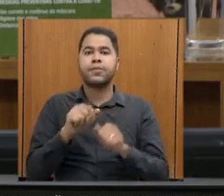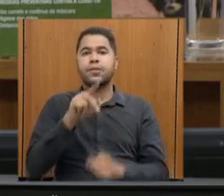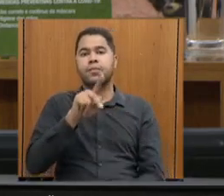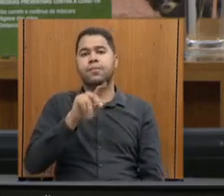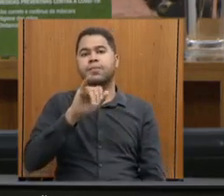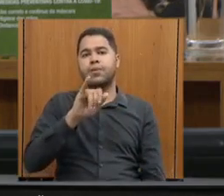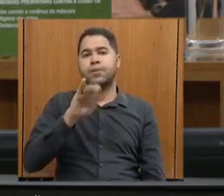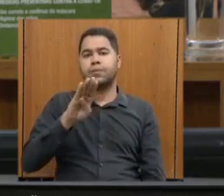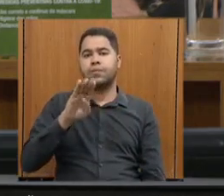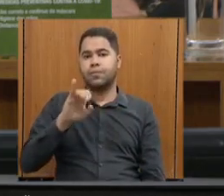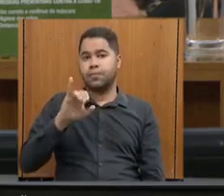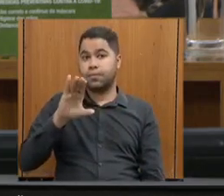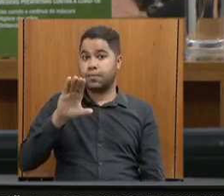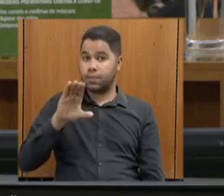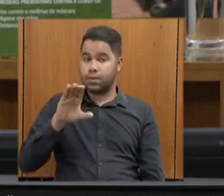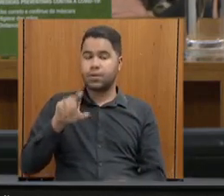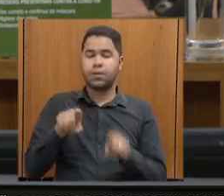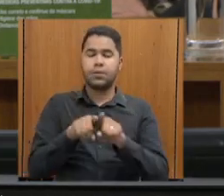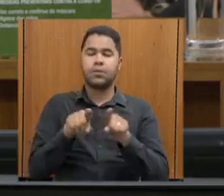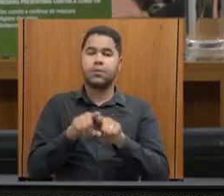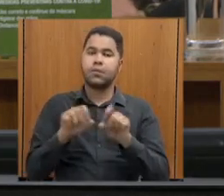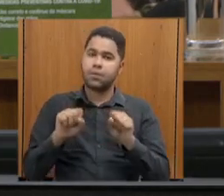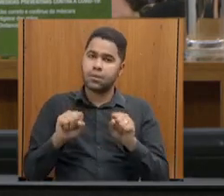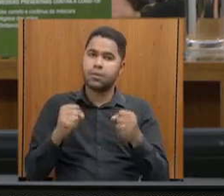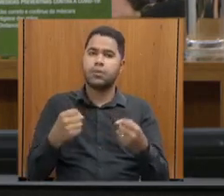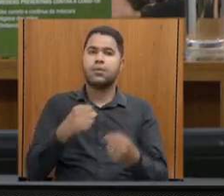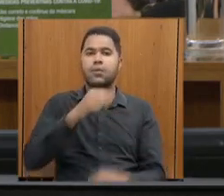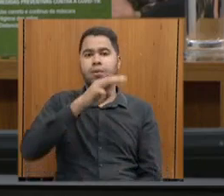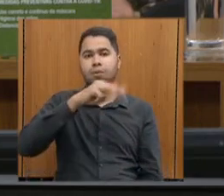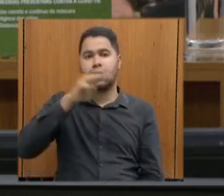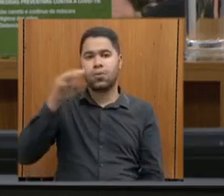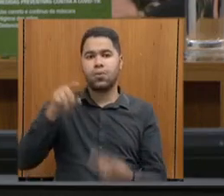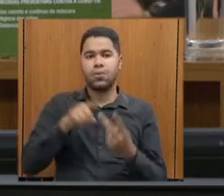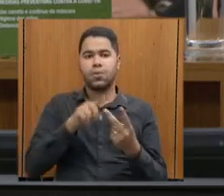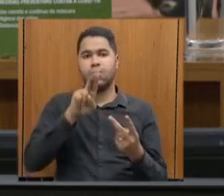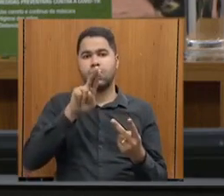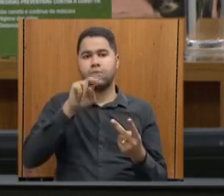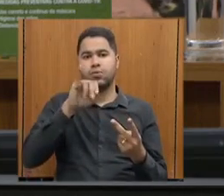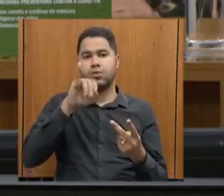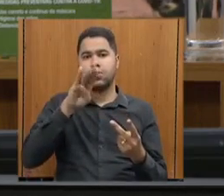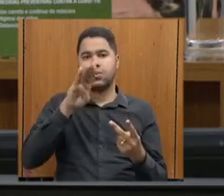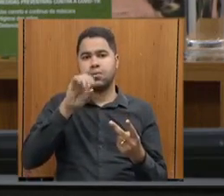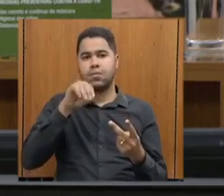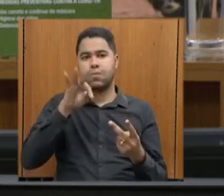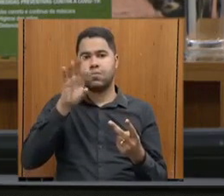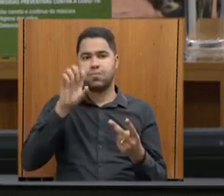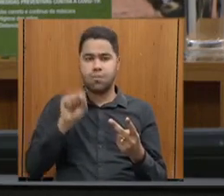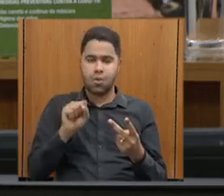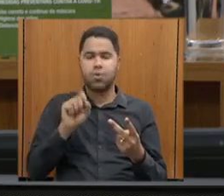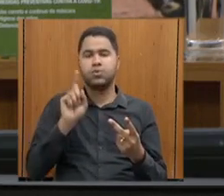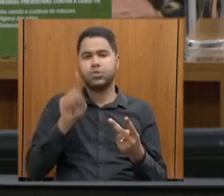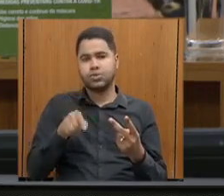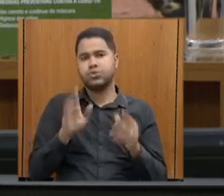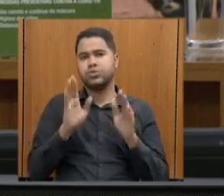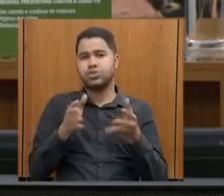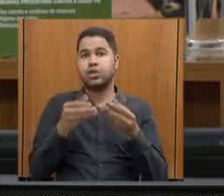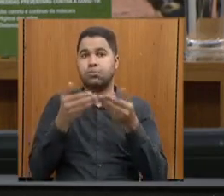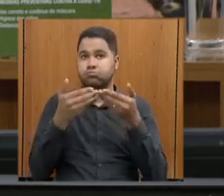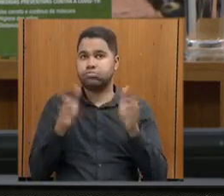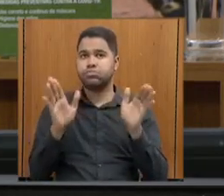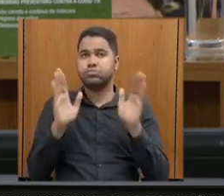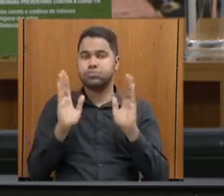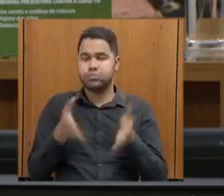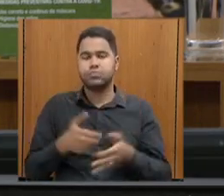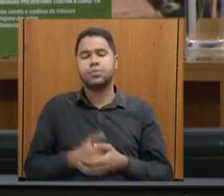pibic fortalecimento aí né da UEMG da unimontes tem até uma Charmed já aberto para